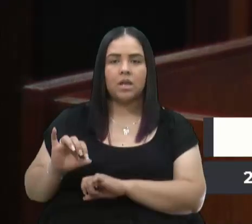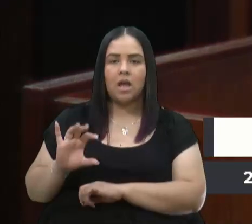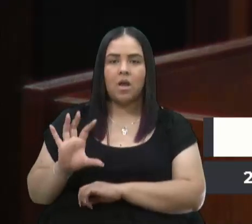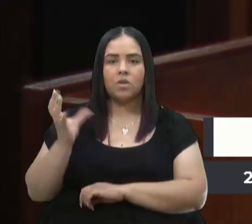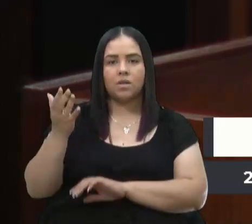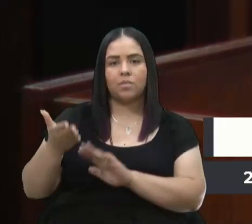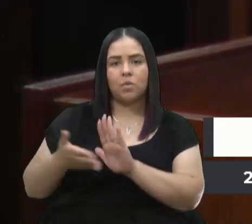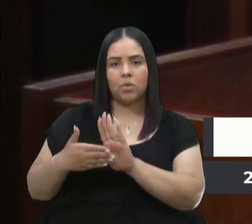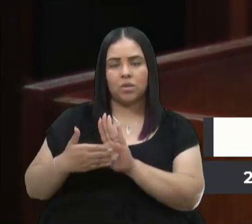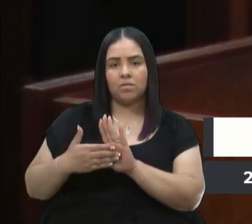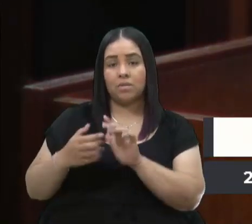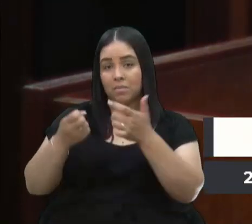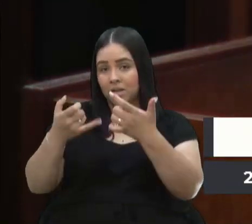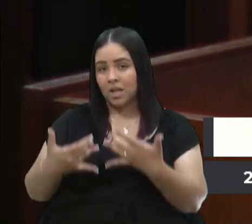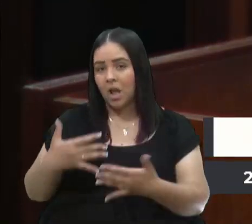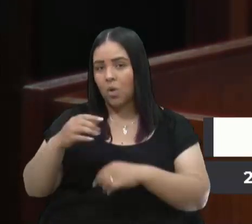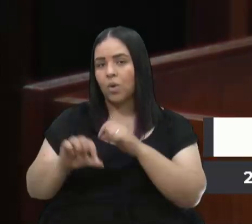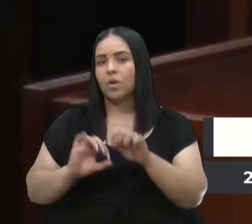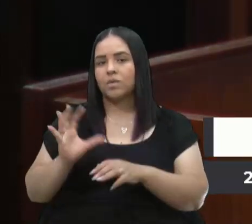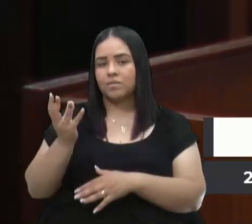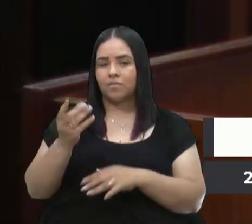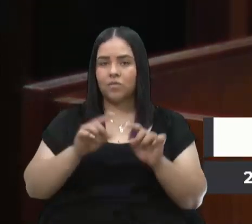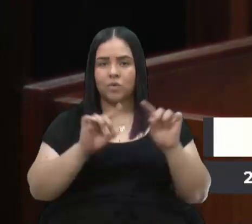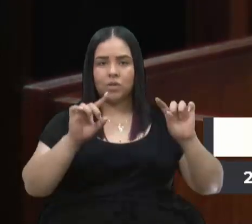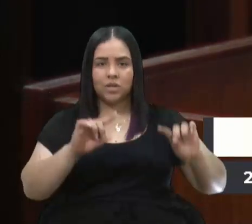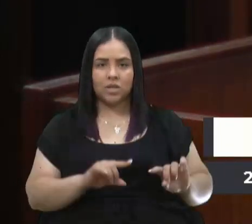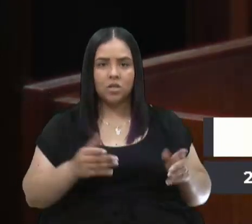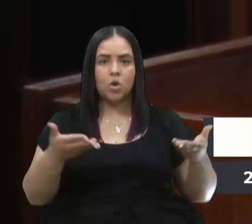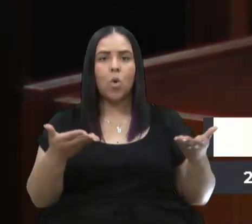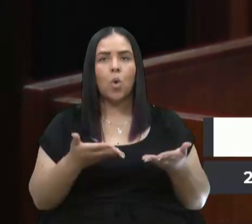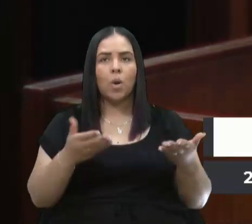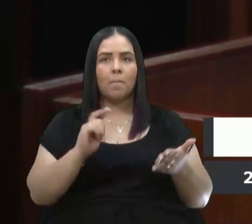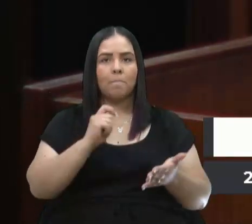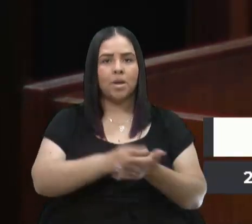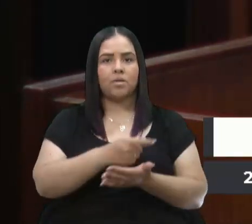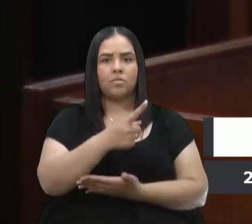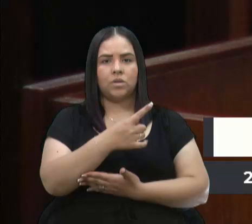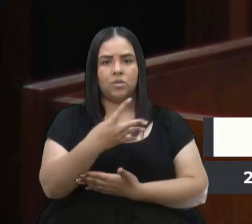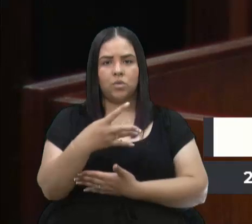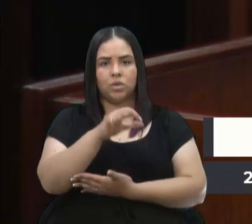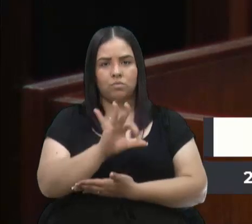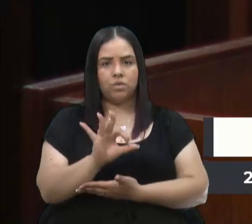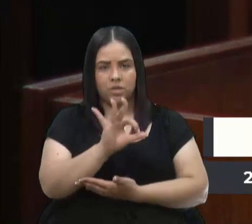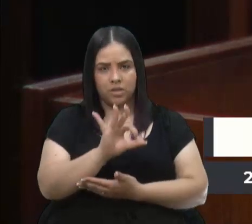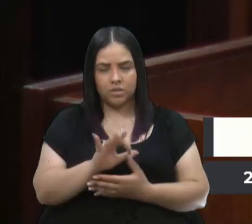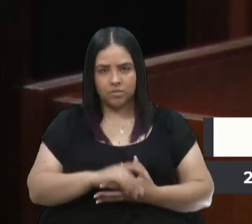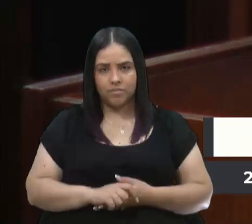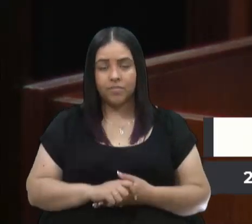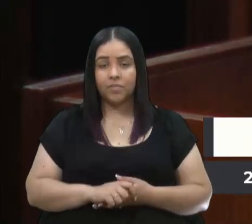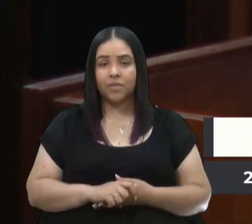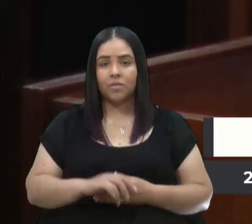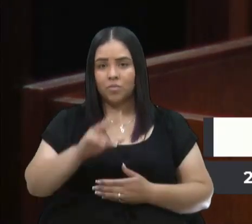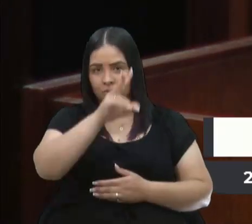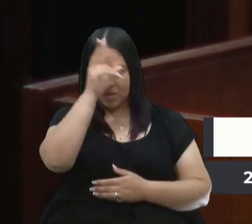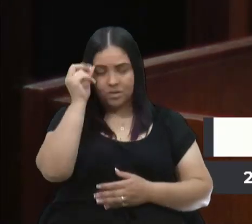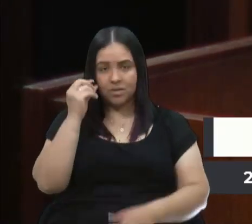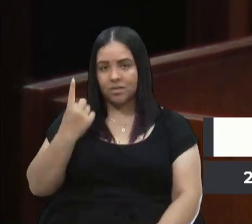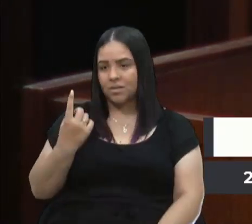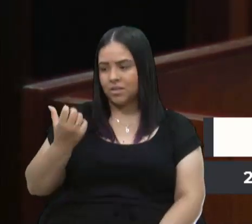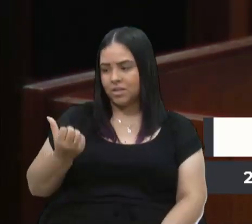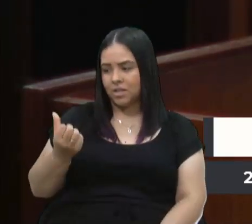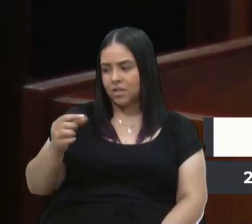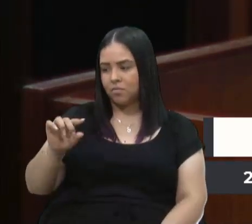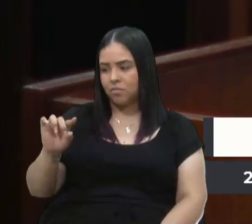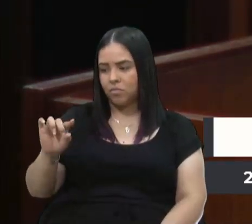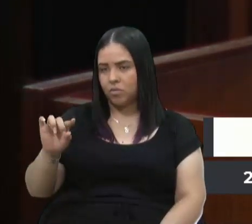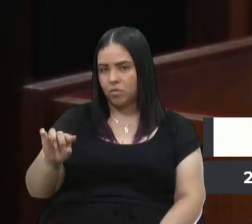vamos explicar para entender melhor. Servidores ativos hoje pagam 14% para o fundo. O município,